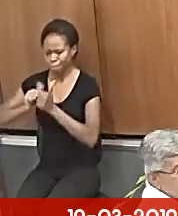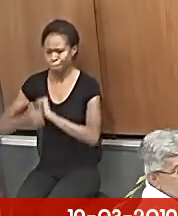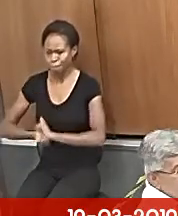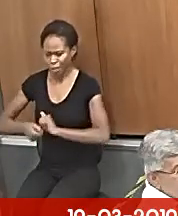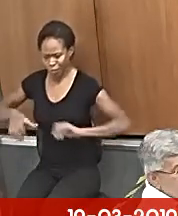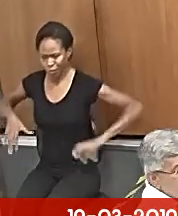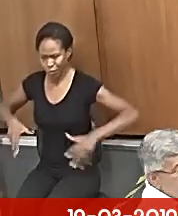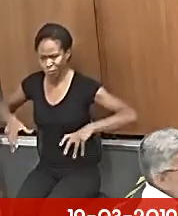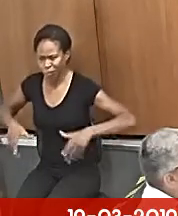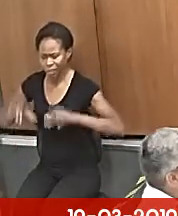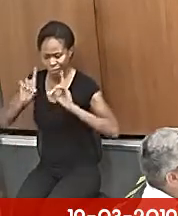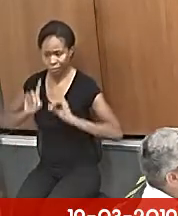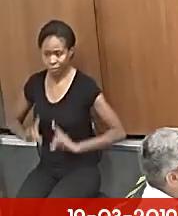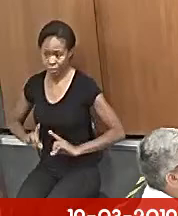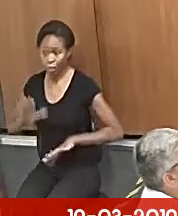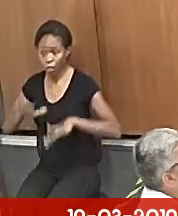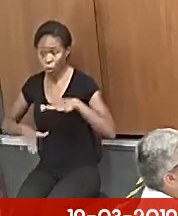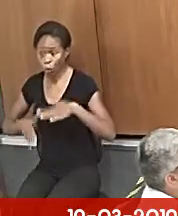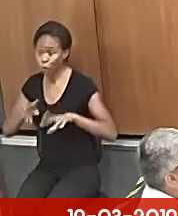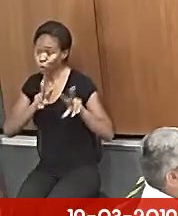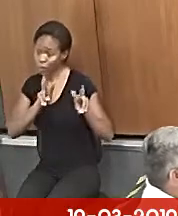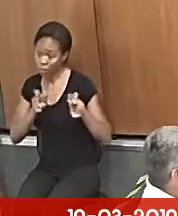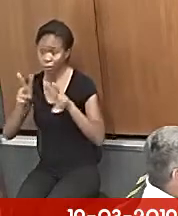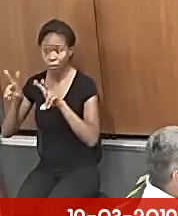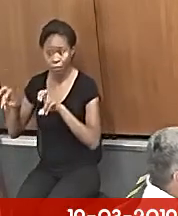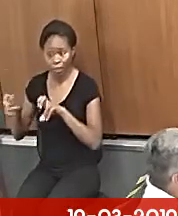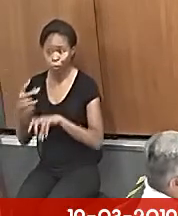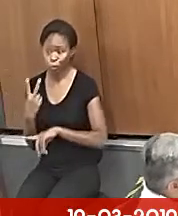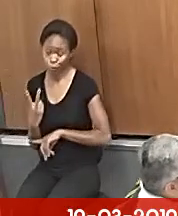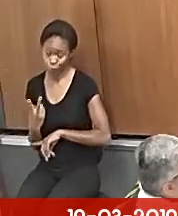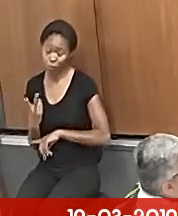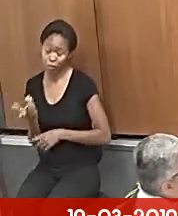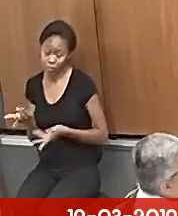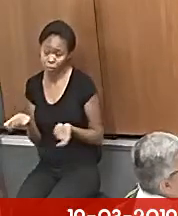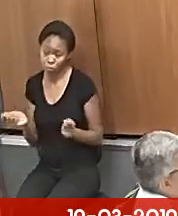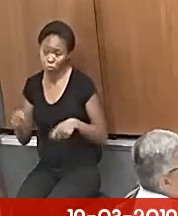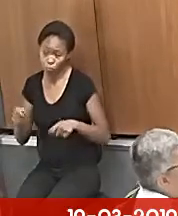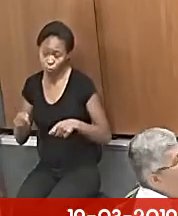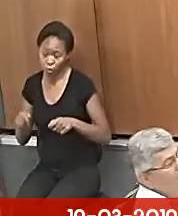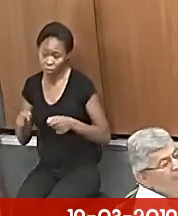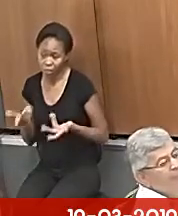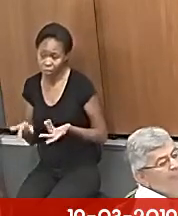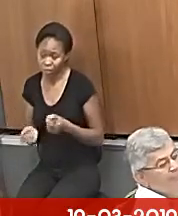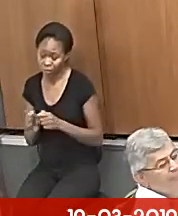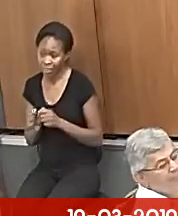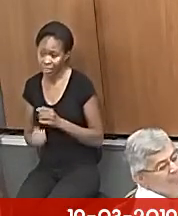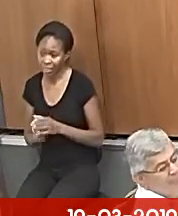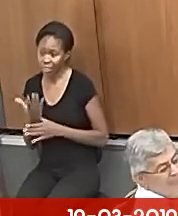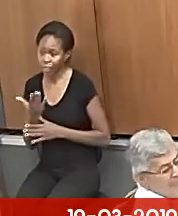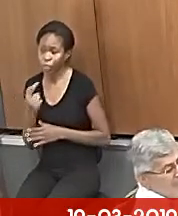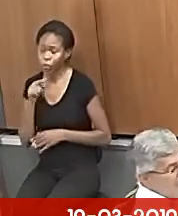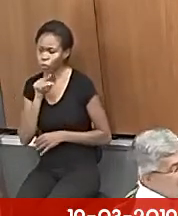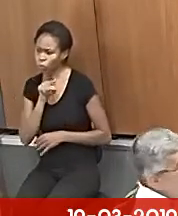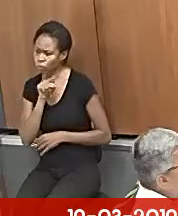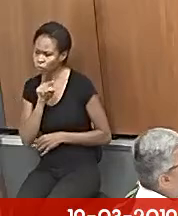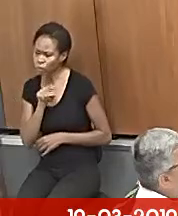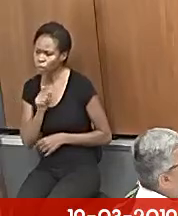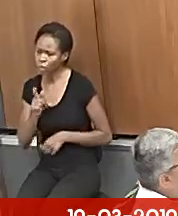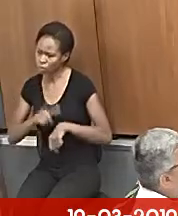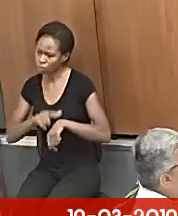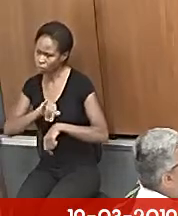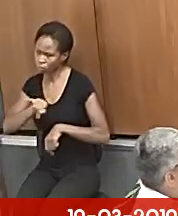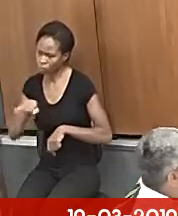requerimento contemplando os dois temas em um dia e falaremos das duas oportunidades o senhor teria oportunidade também de